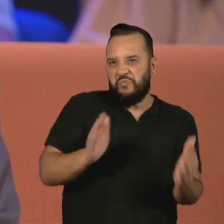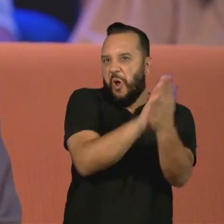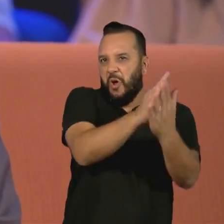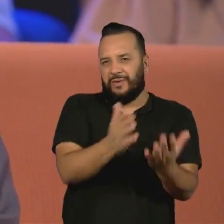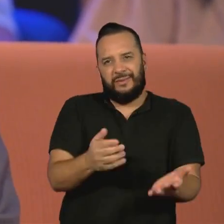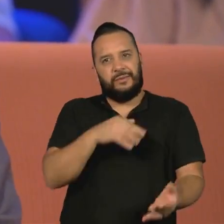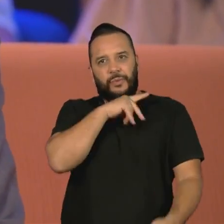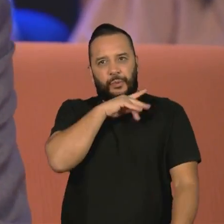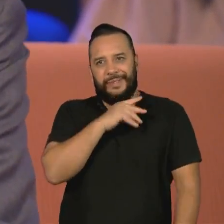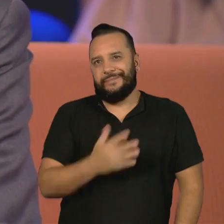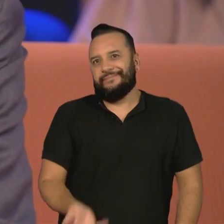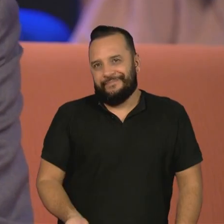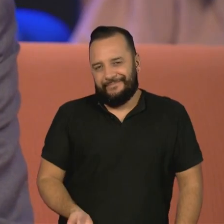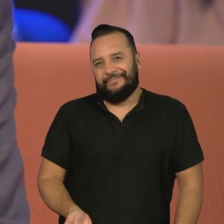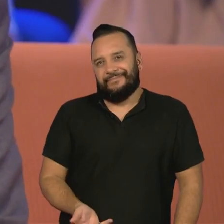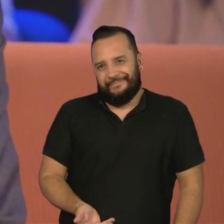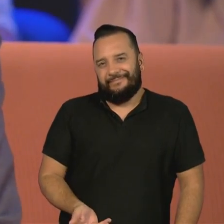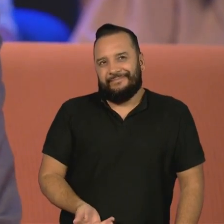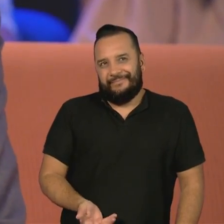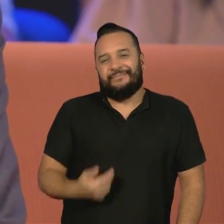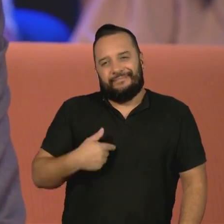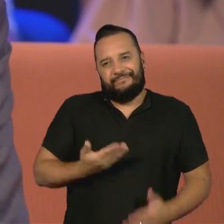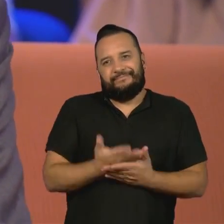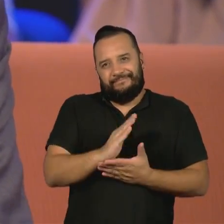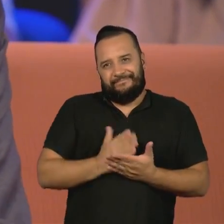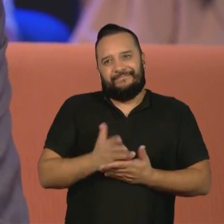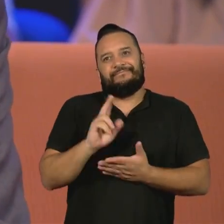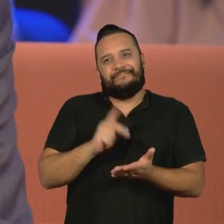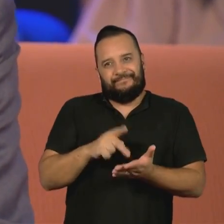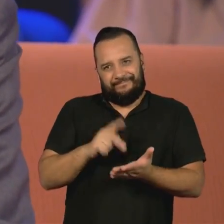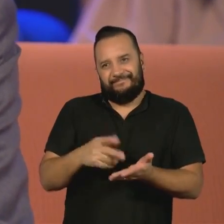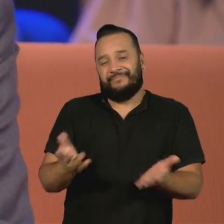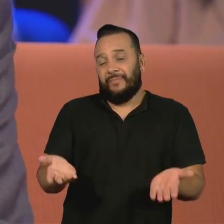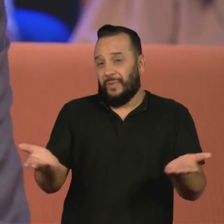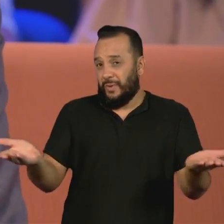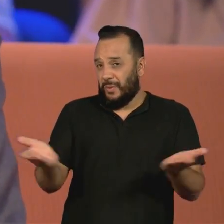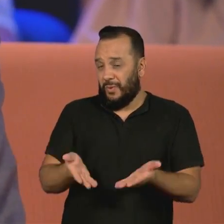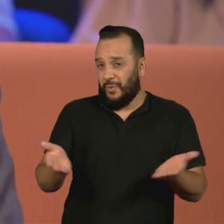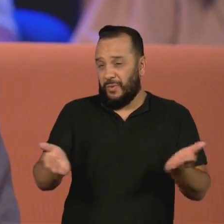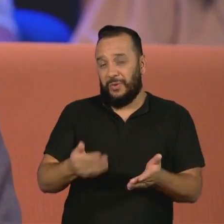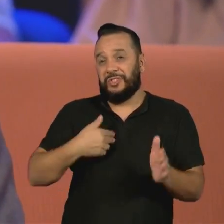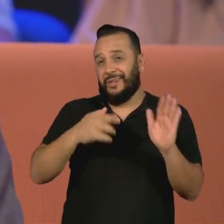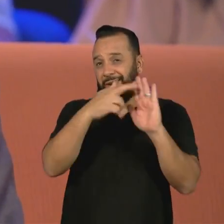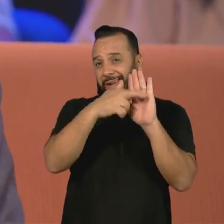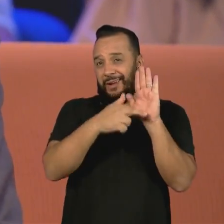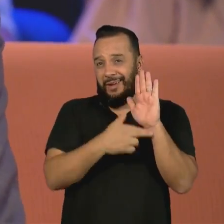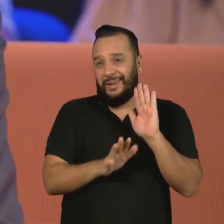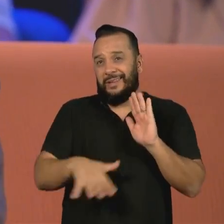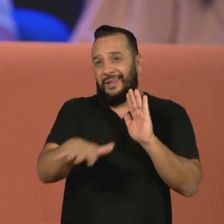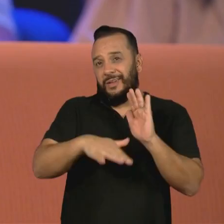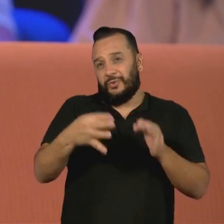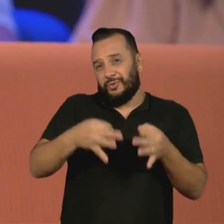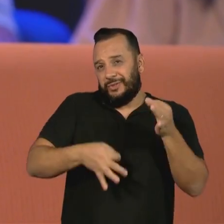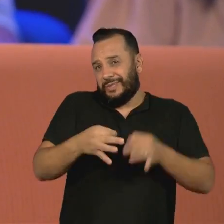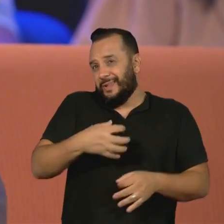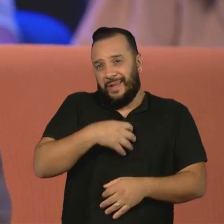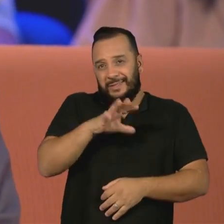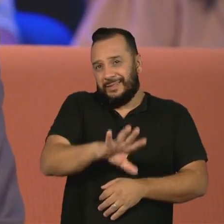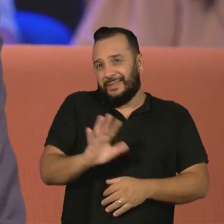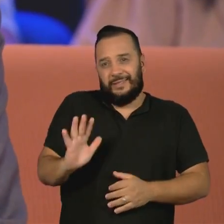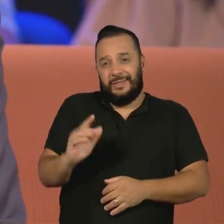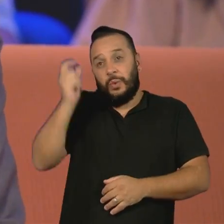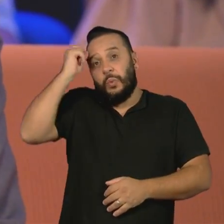ruim. E isso me frustra muito. O sistema hoje está um sistema seja por uma questão cultural, seja pela